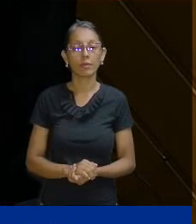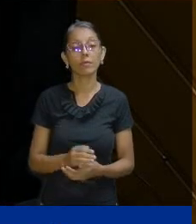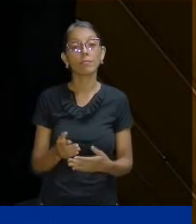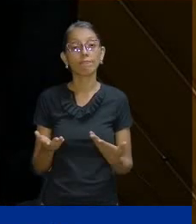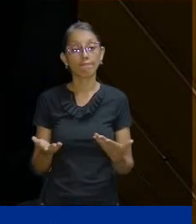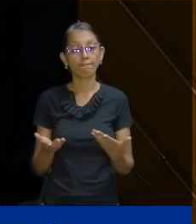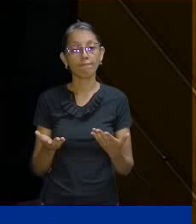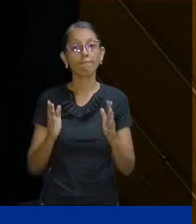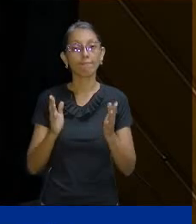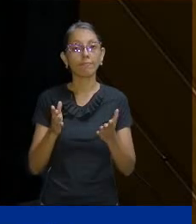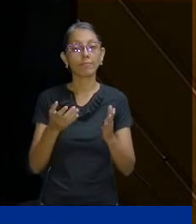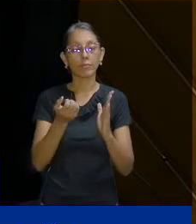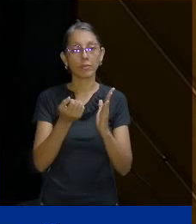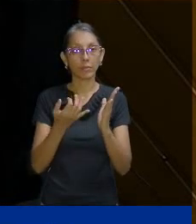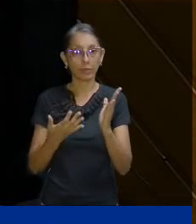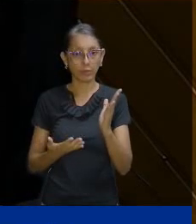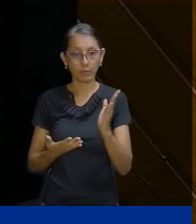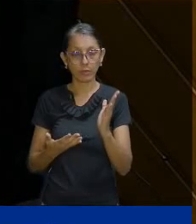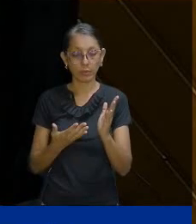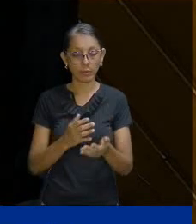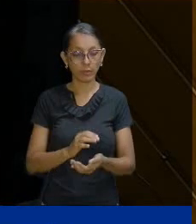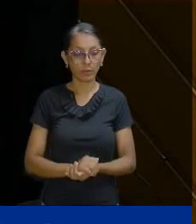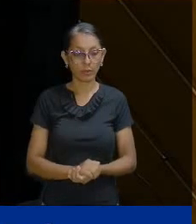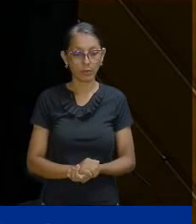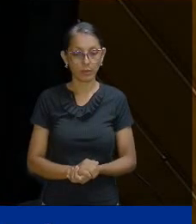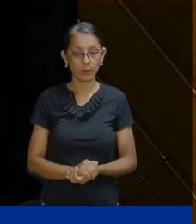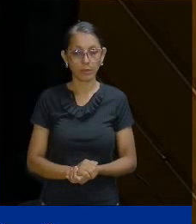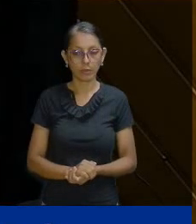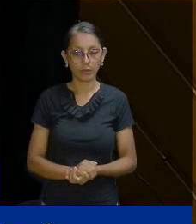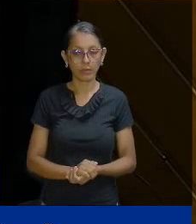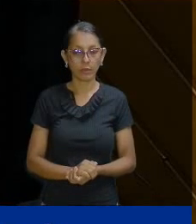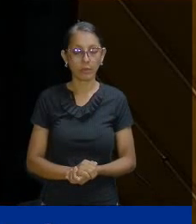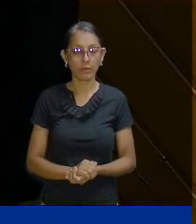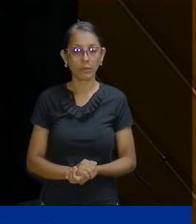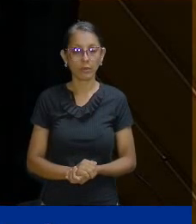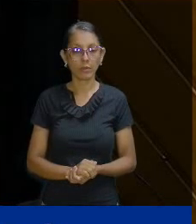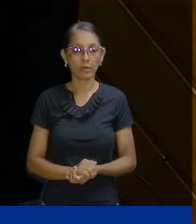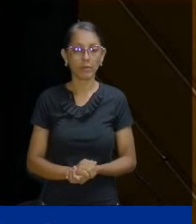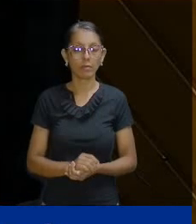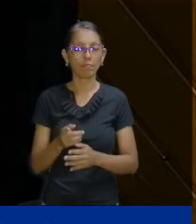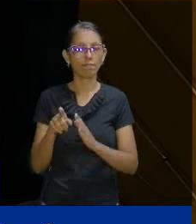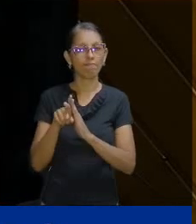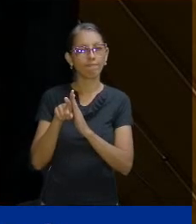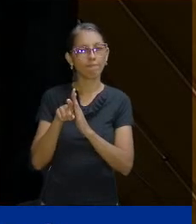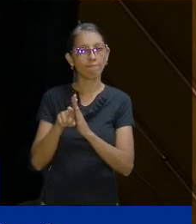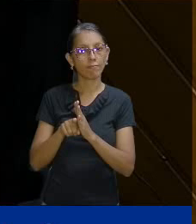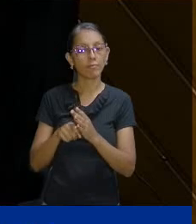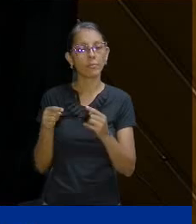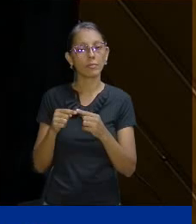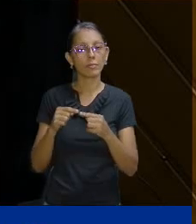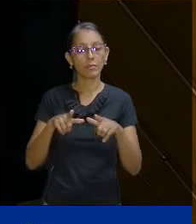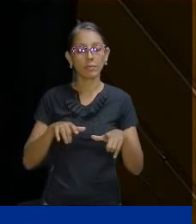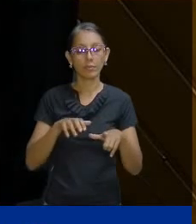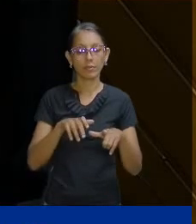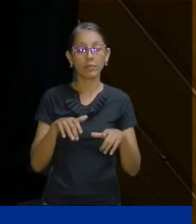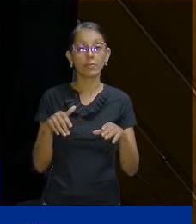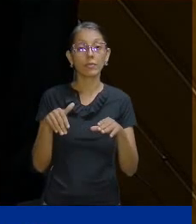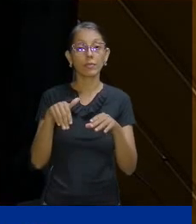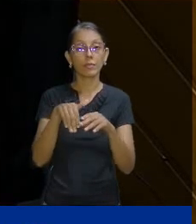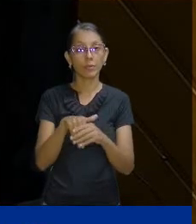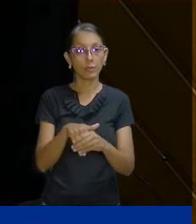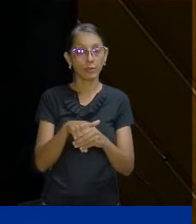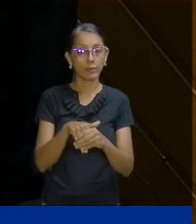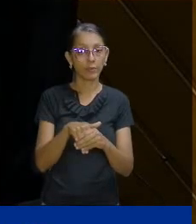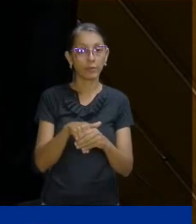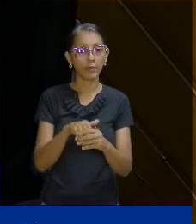conforme relatado, trata-se de julgamento conjunto de investigação judicial eleitoral e da